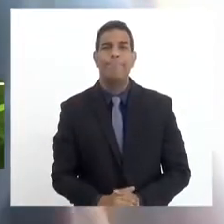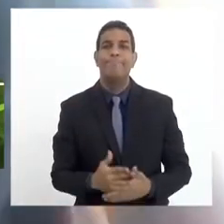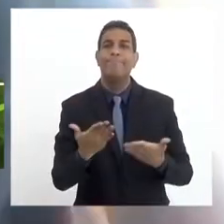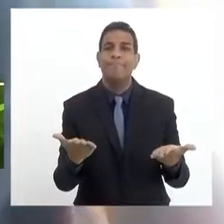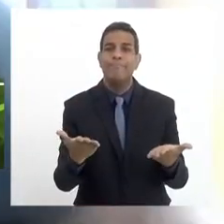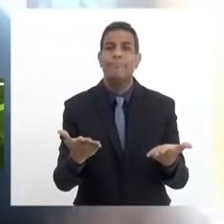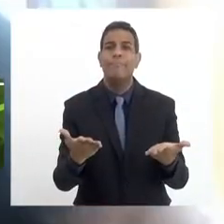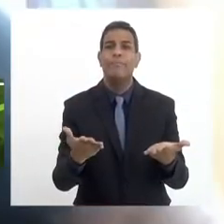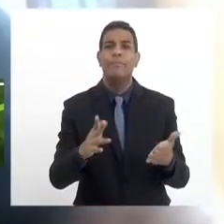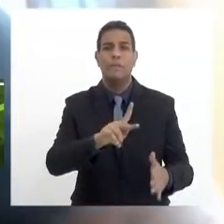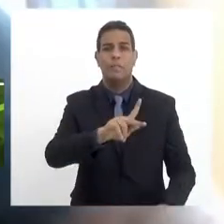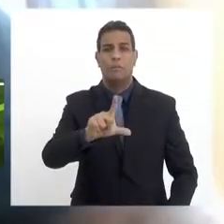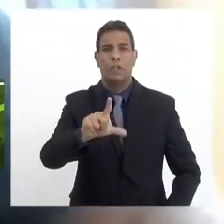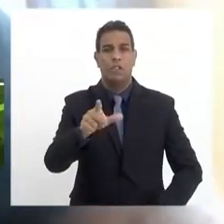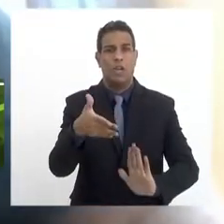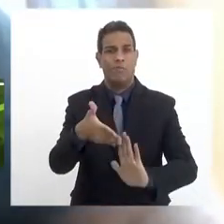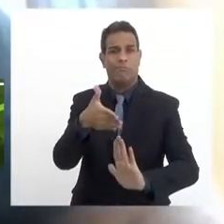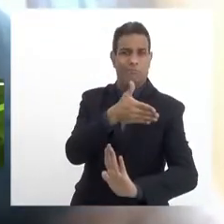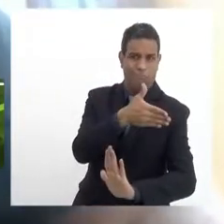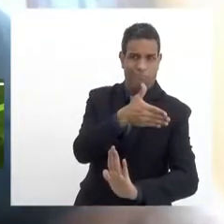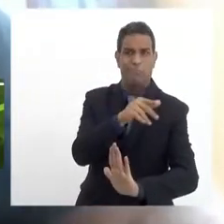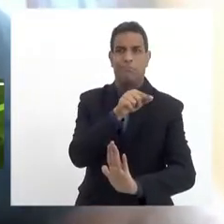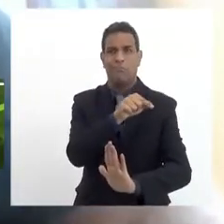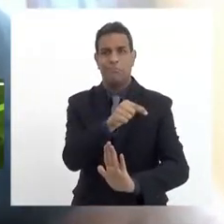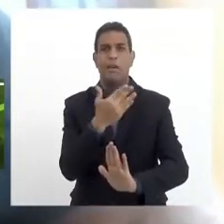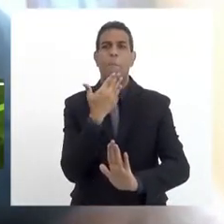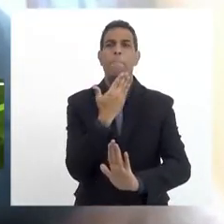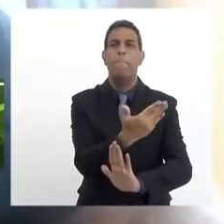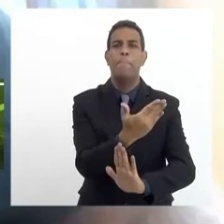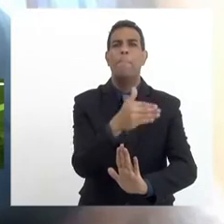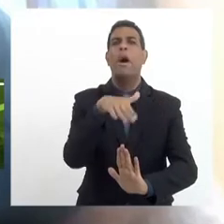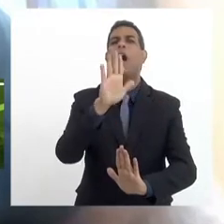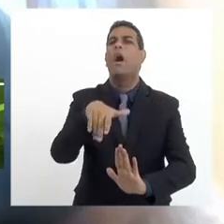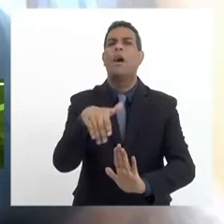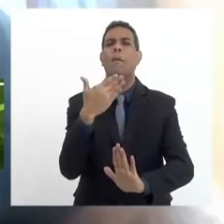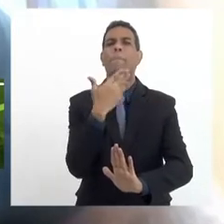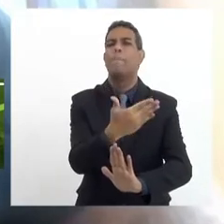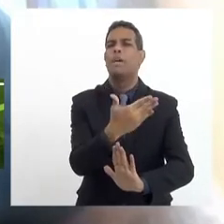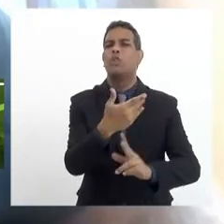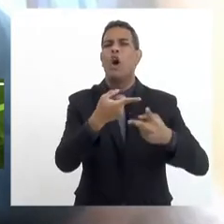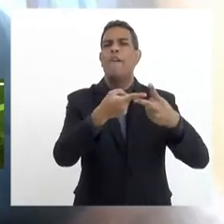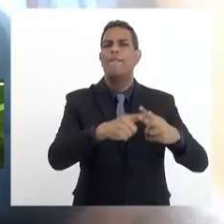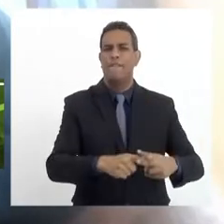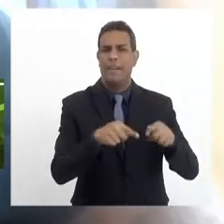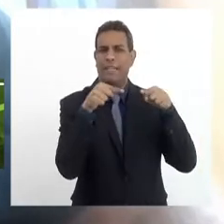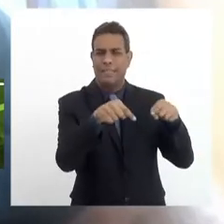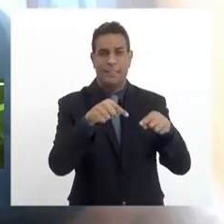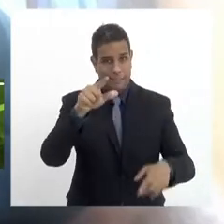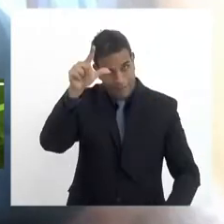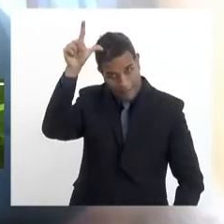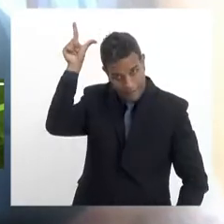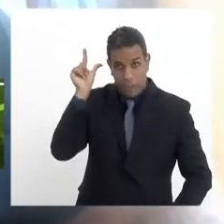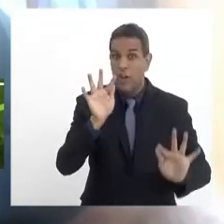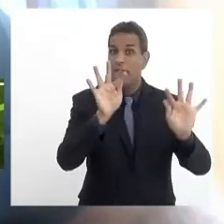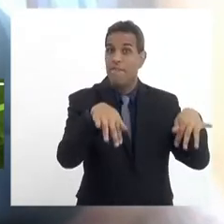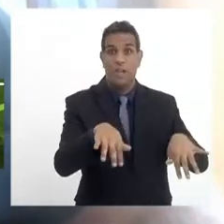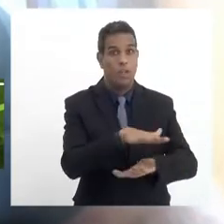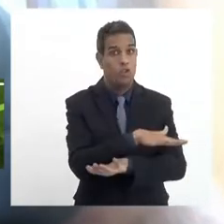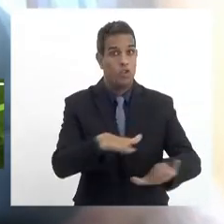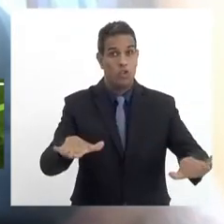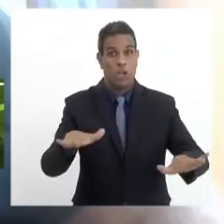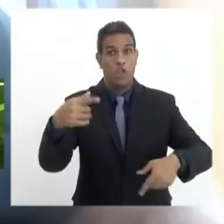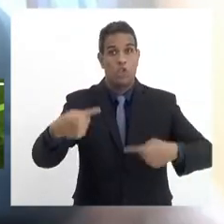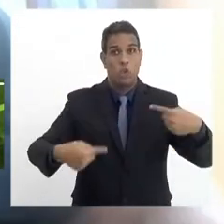sobre o projeto anterior, que foi pedido... Quem pediu vista, o Luiz Paulo? Deputado Luiz Paulo, aí encerrou a discussão, deputado Mink.